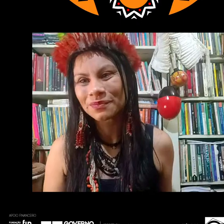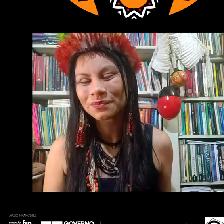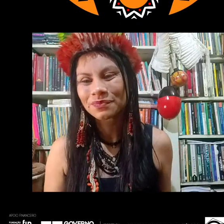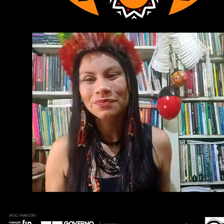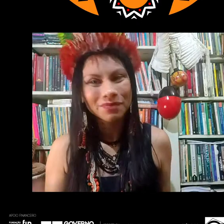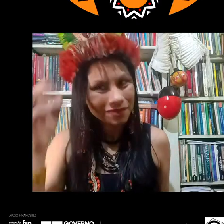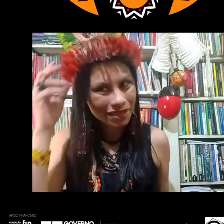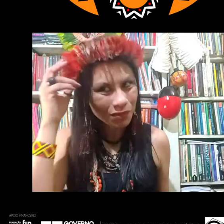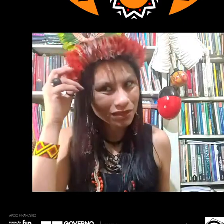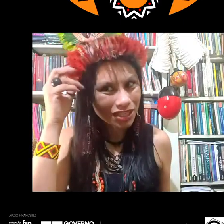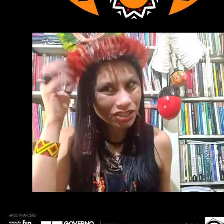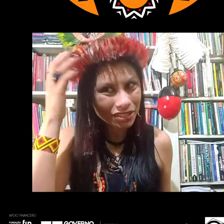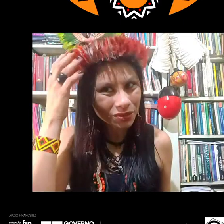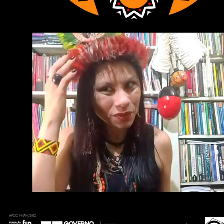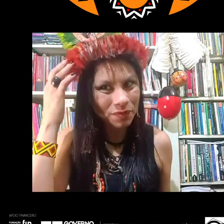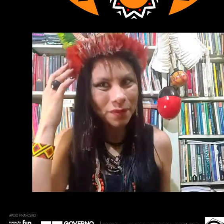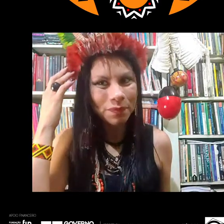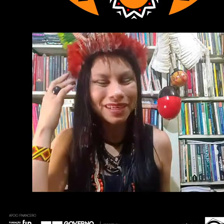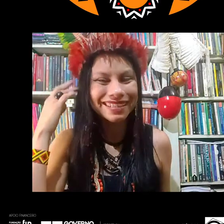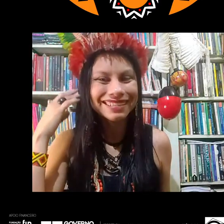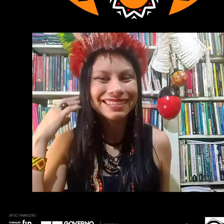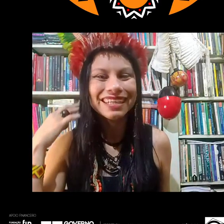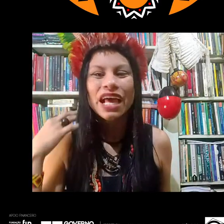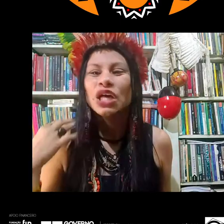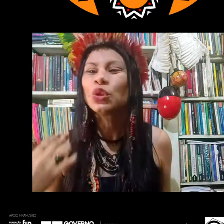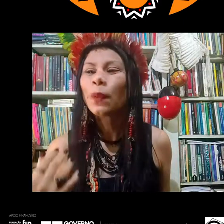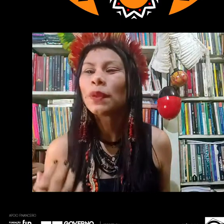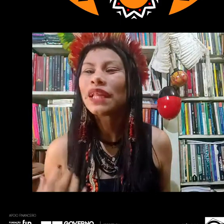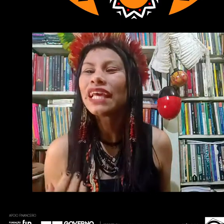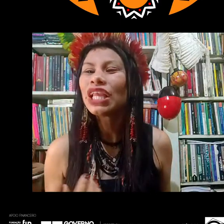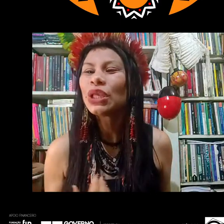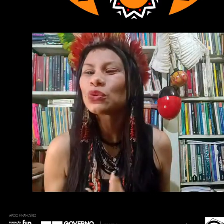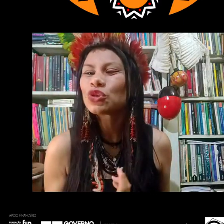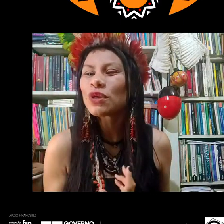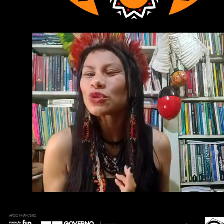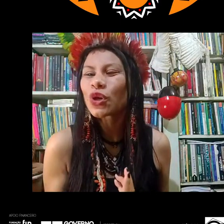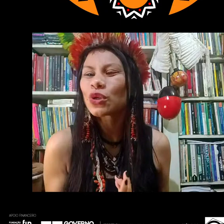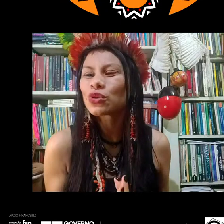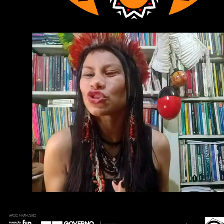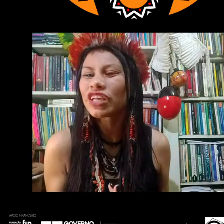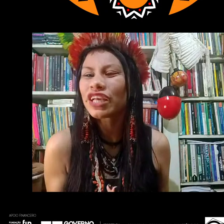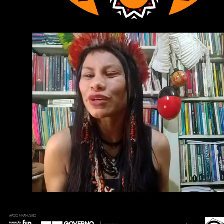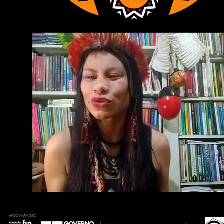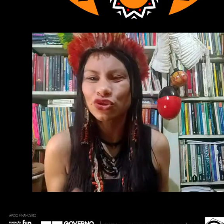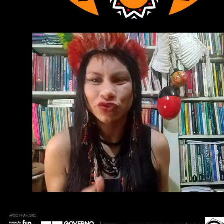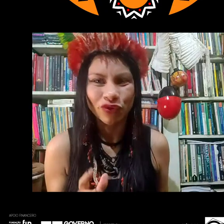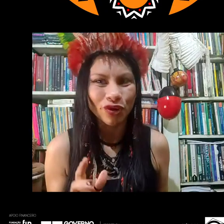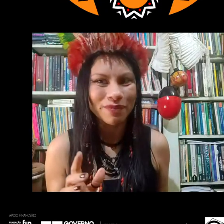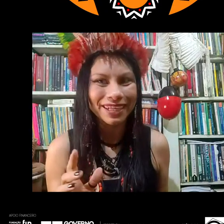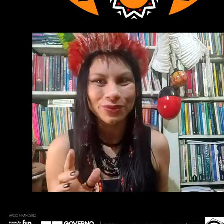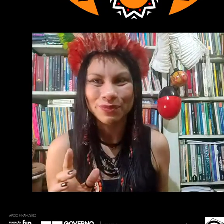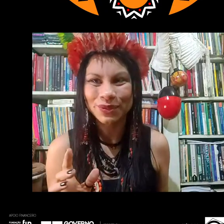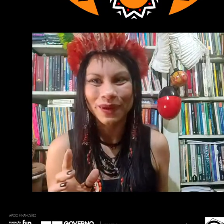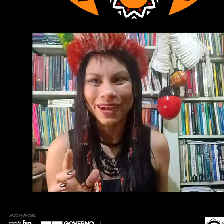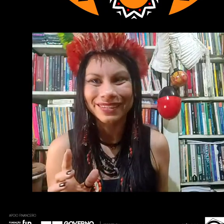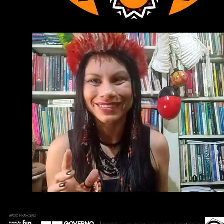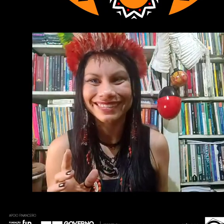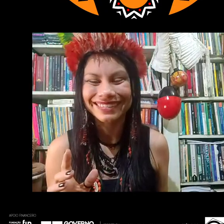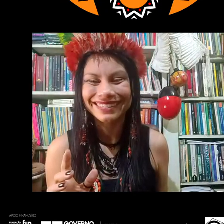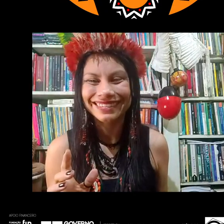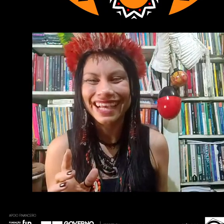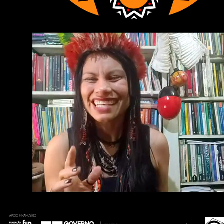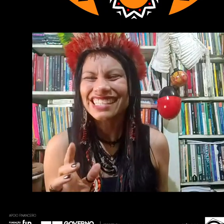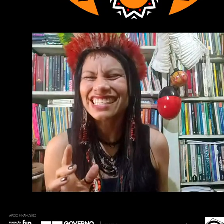jenipapo, contrastando com a minha pena, no brilho dos meus olhos negros, formato